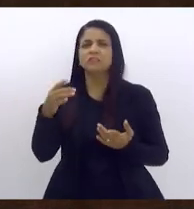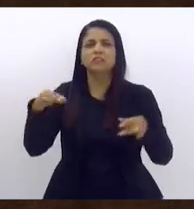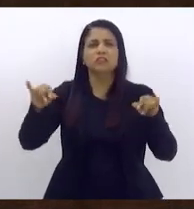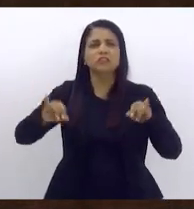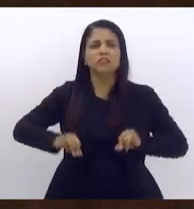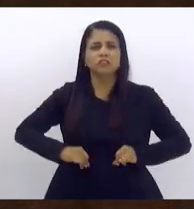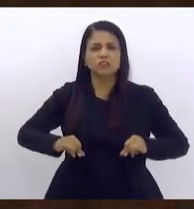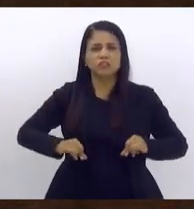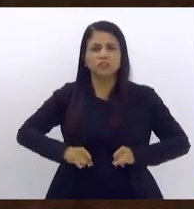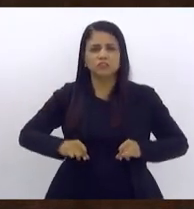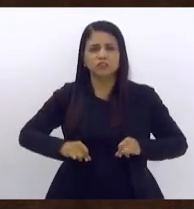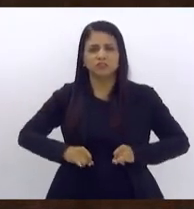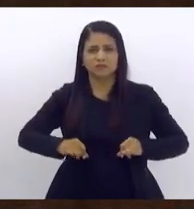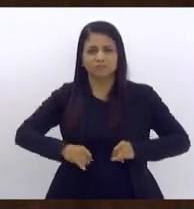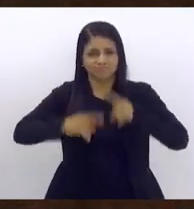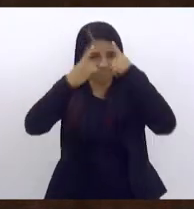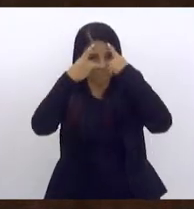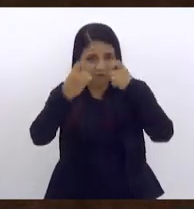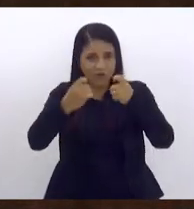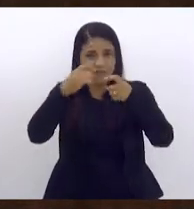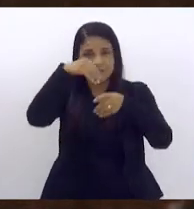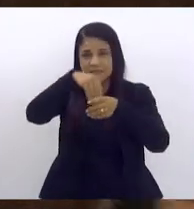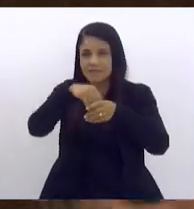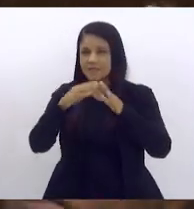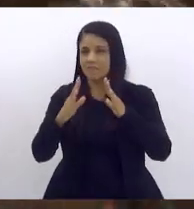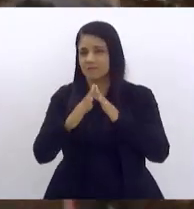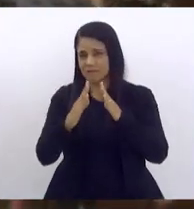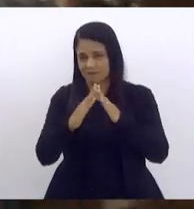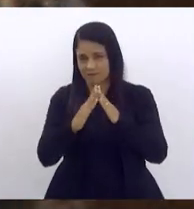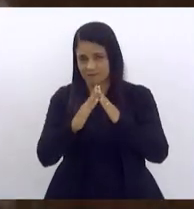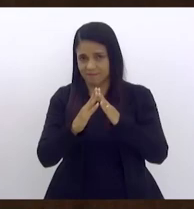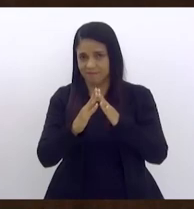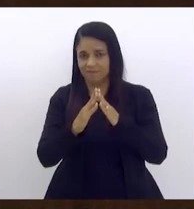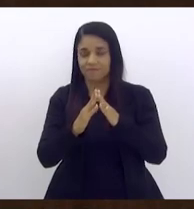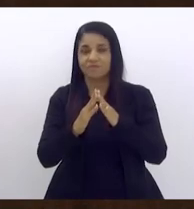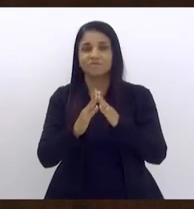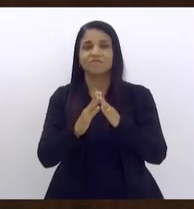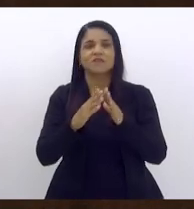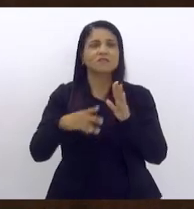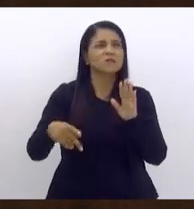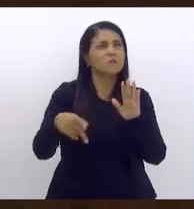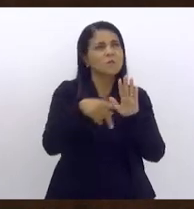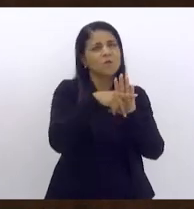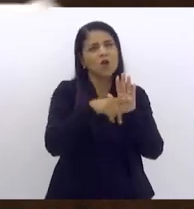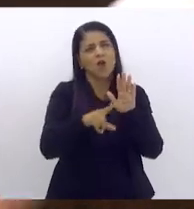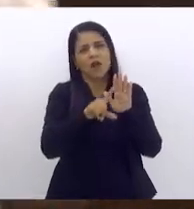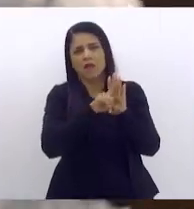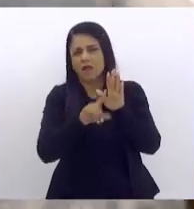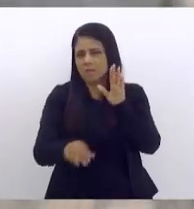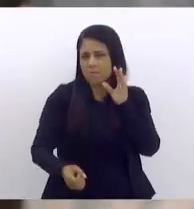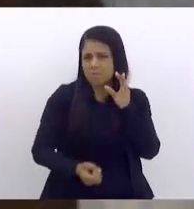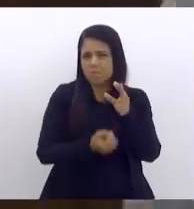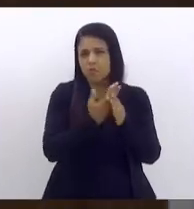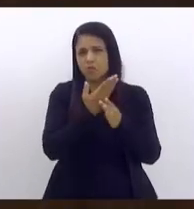pela violência doméstica. Recentemente fizemos aí um projeto de lei que